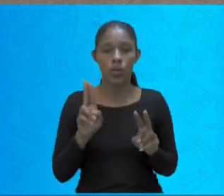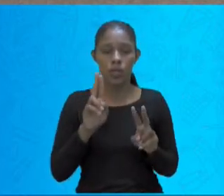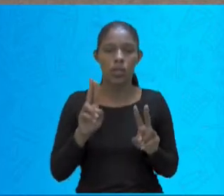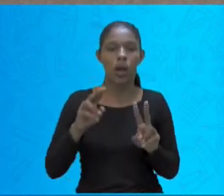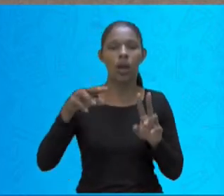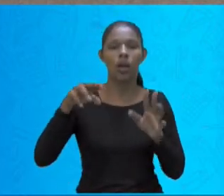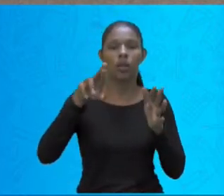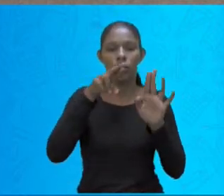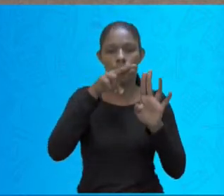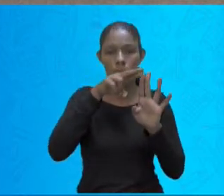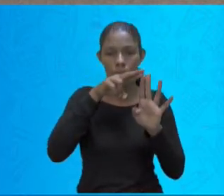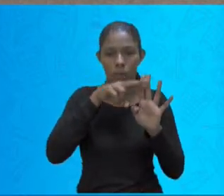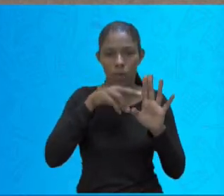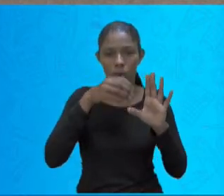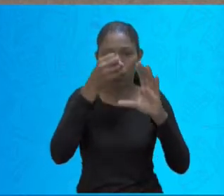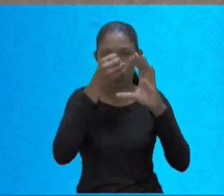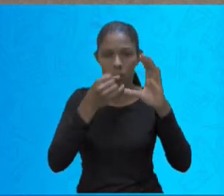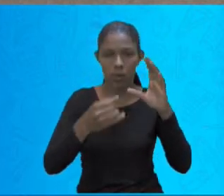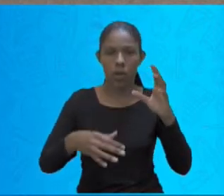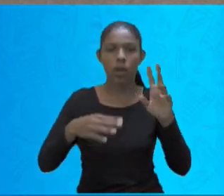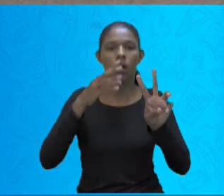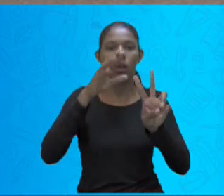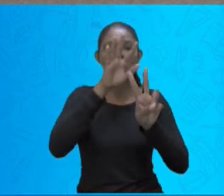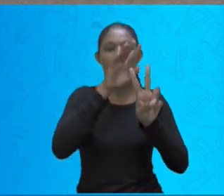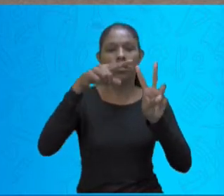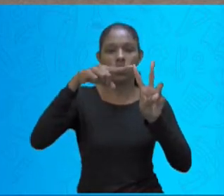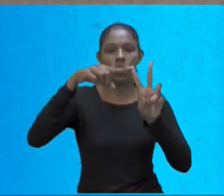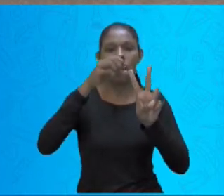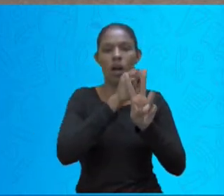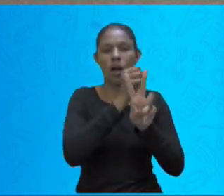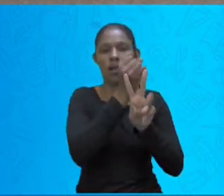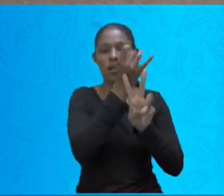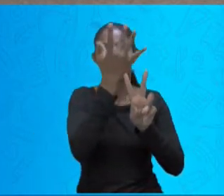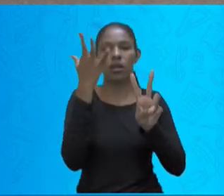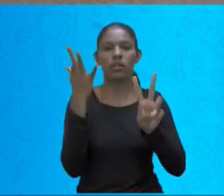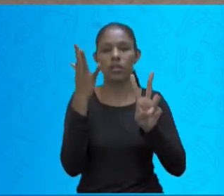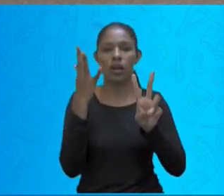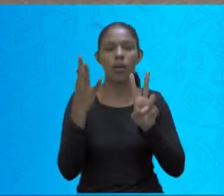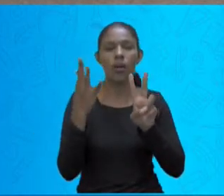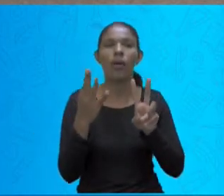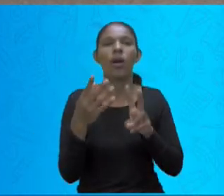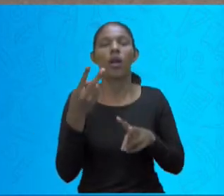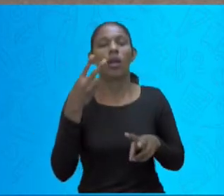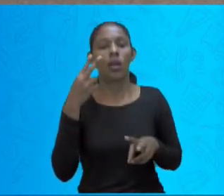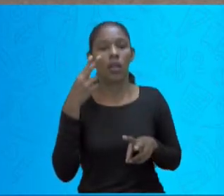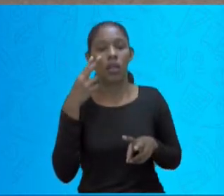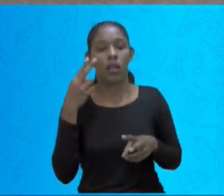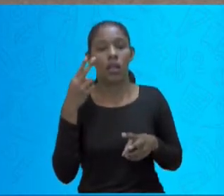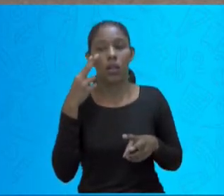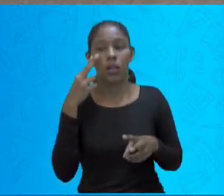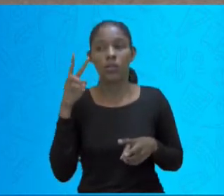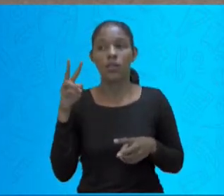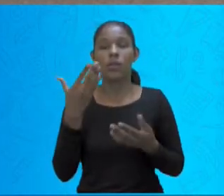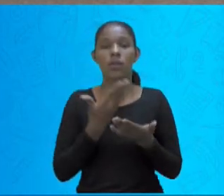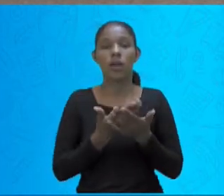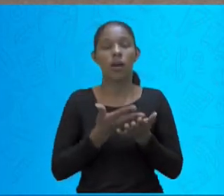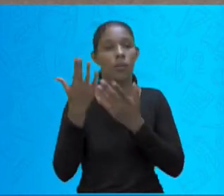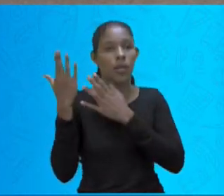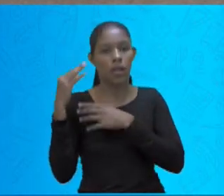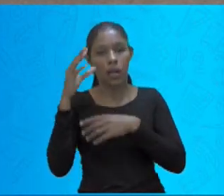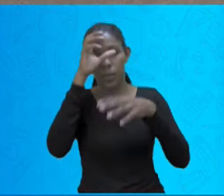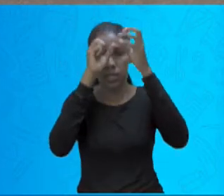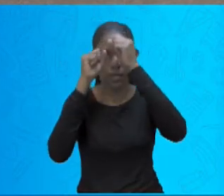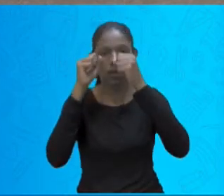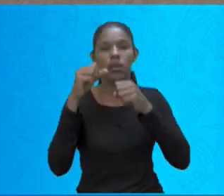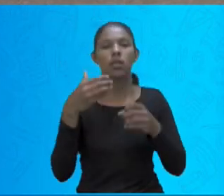nós aprendemos, quando o índice é igual ao expoente. Veja aqui, olha, esses três aqui, ó, esses três